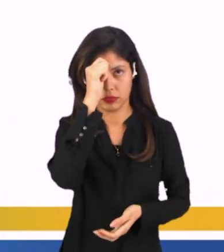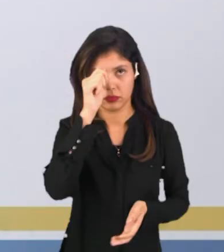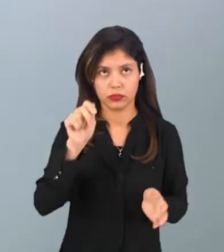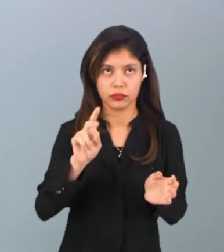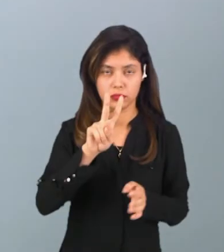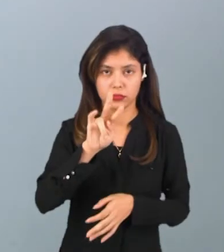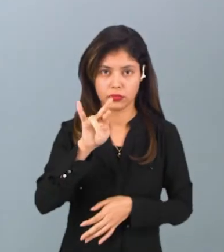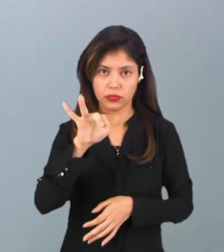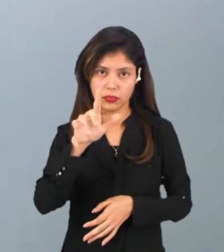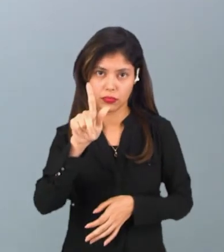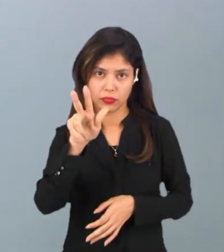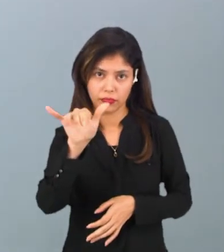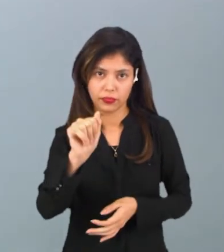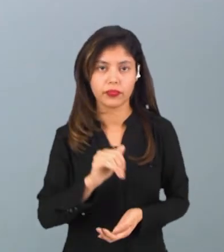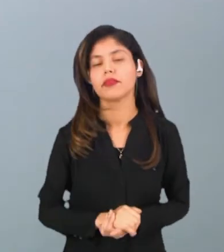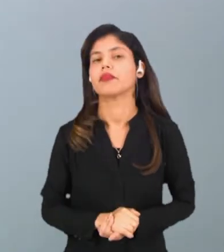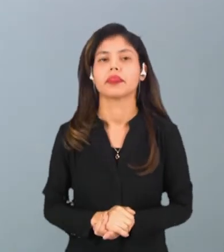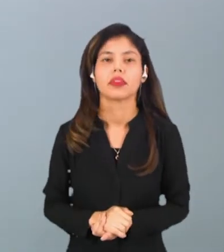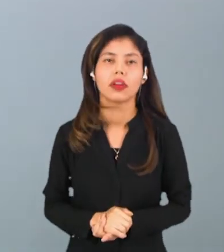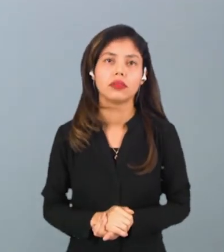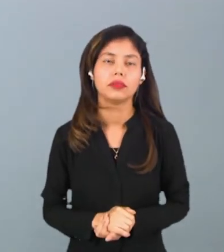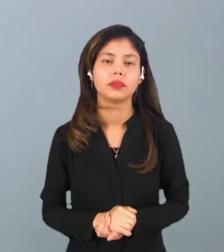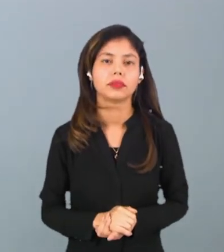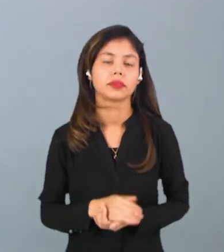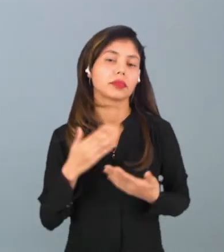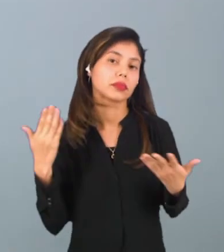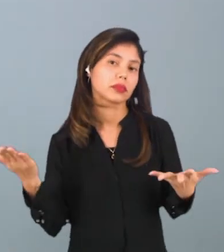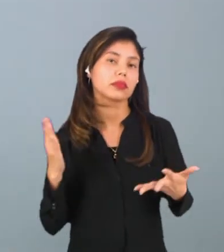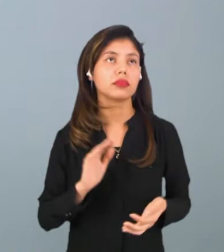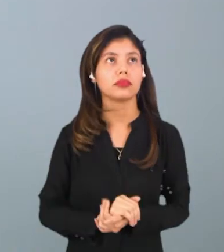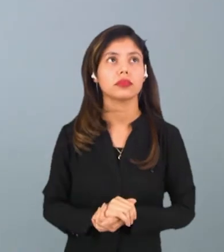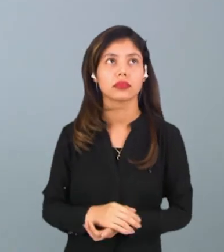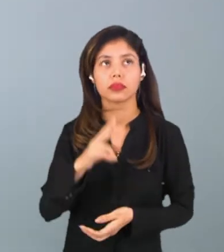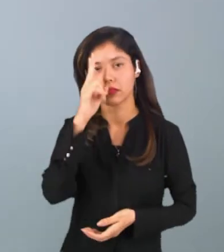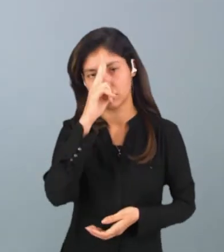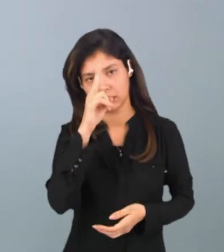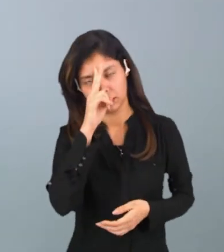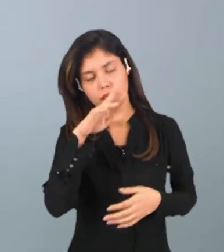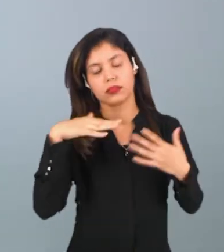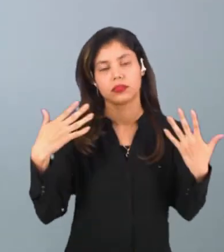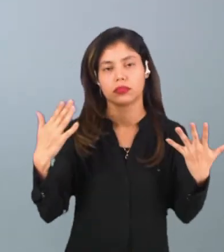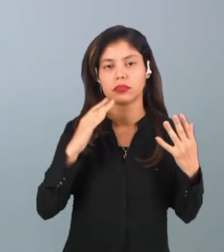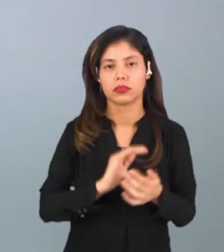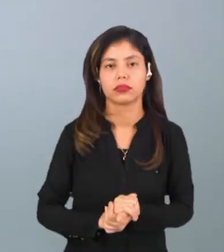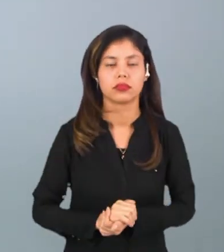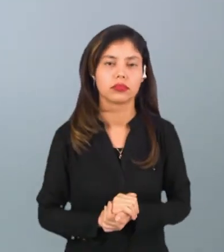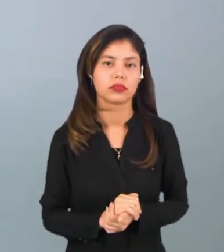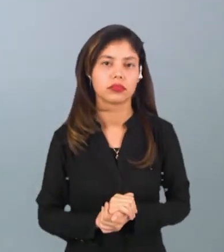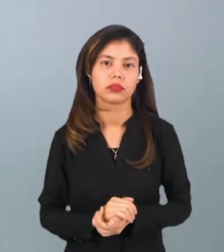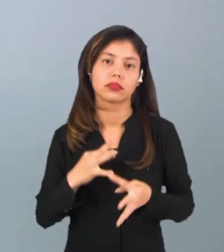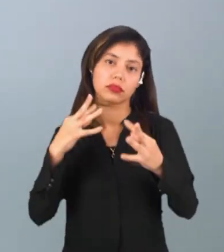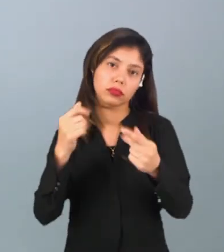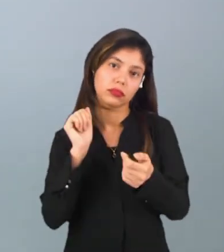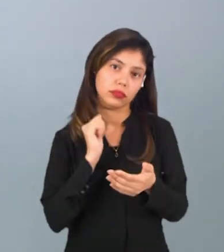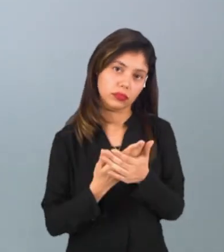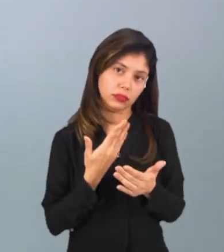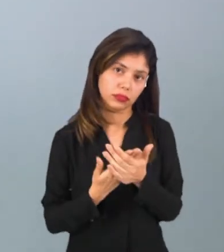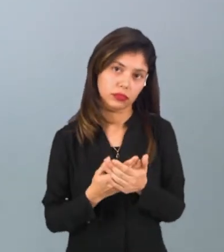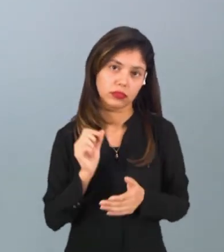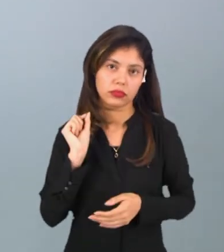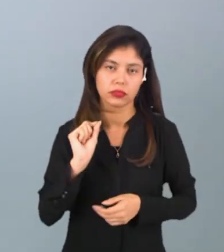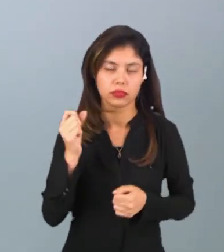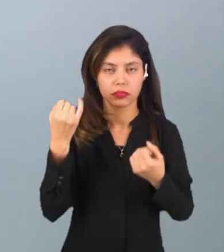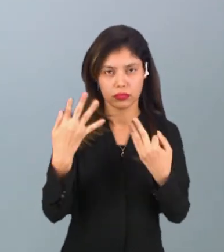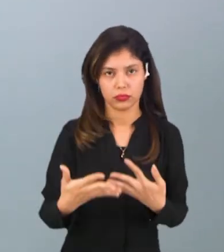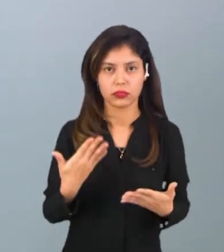autobiografia. Vamos para o português? Então, gente, levando em consideração o restante da aula, o que